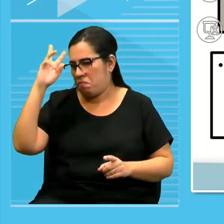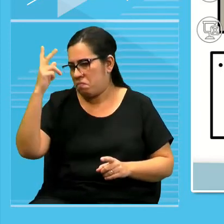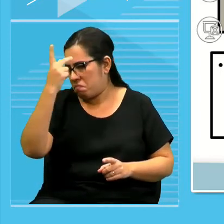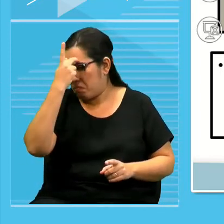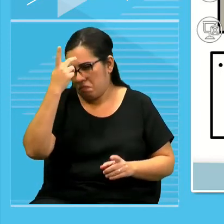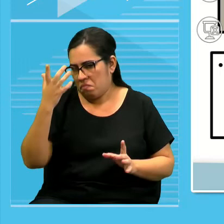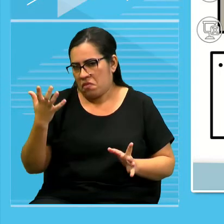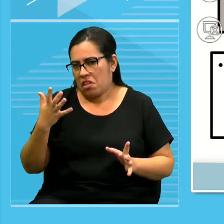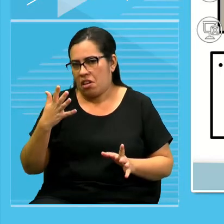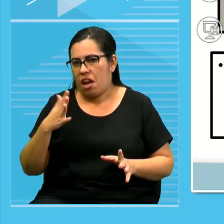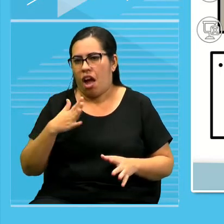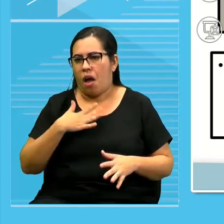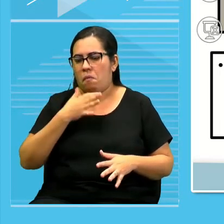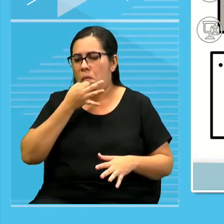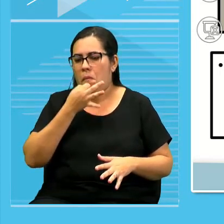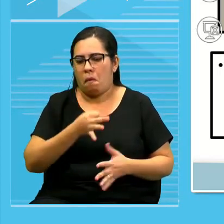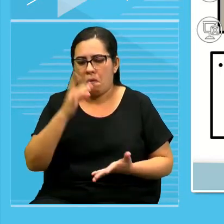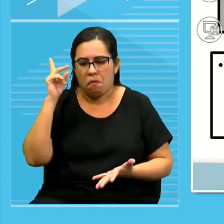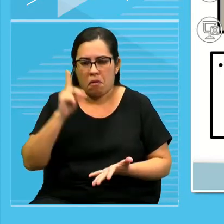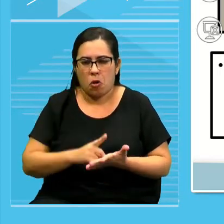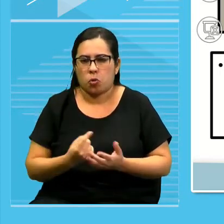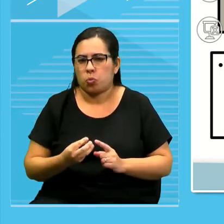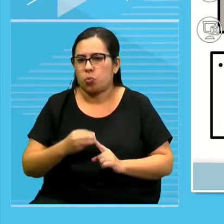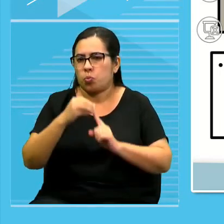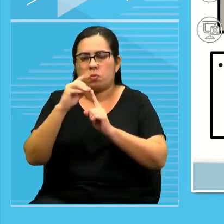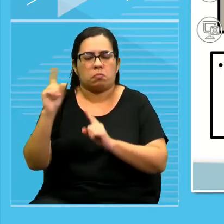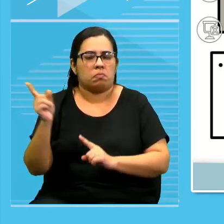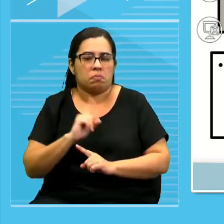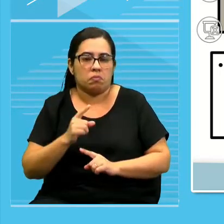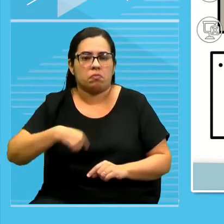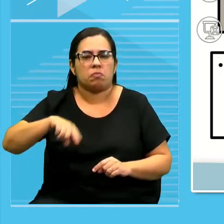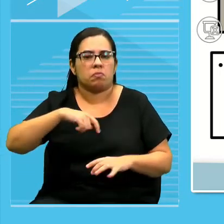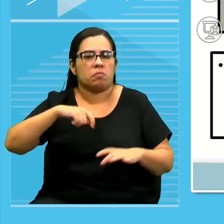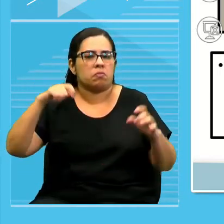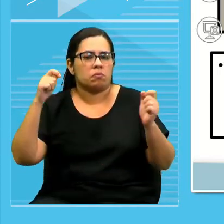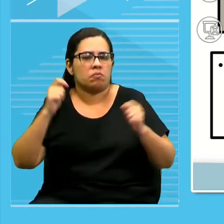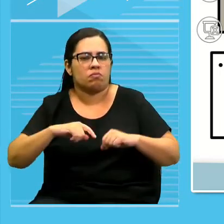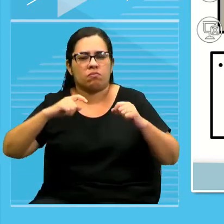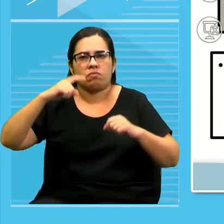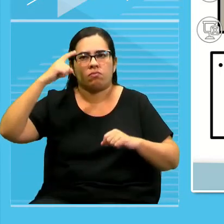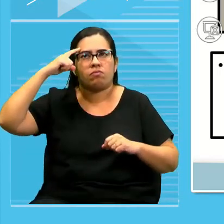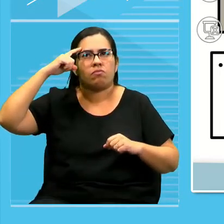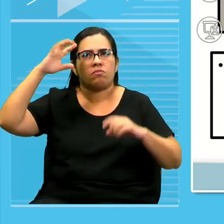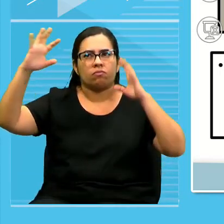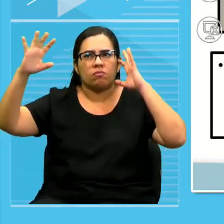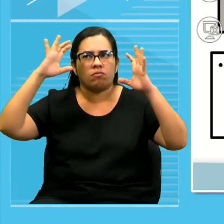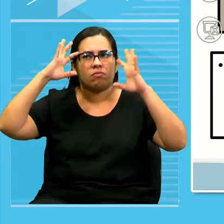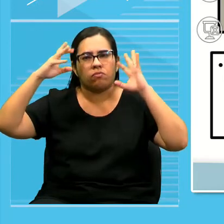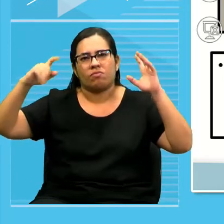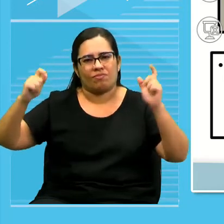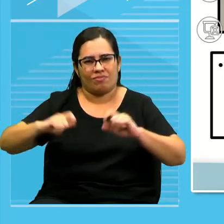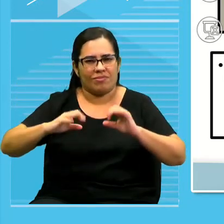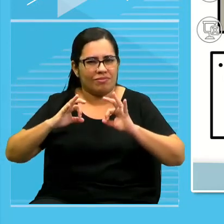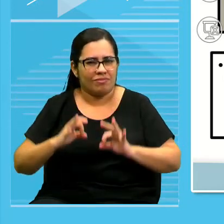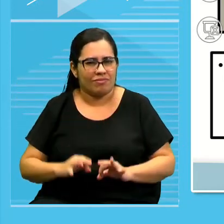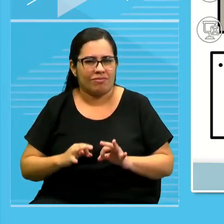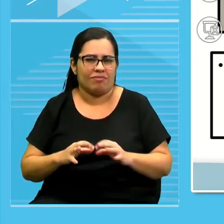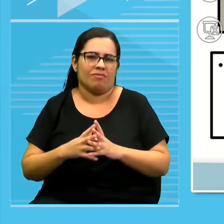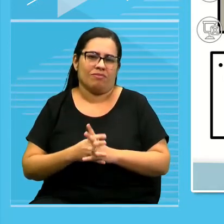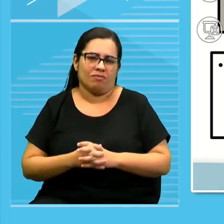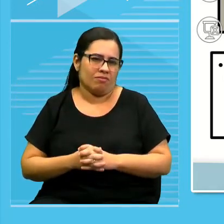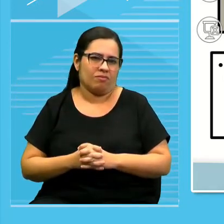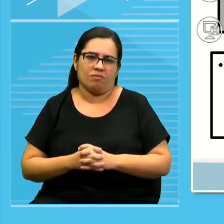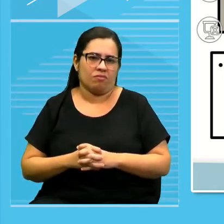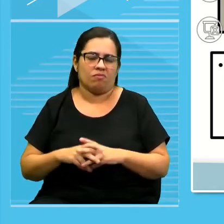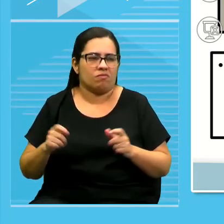é a única verdadeira porque eu sei que tu tem a capacidade de pensar por conta própria de ter